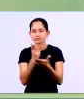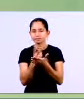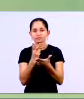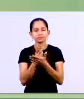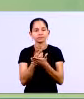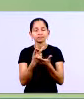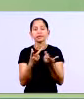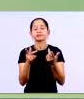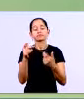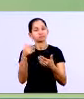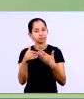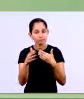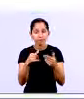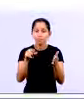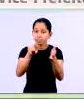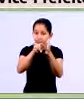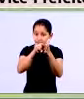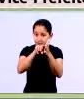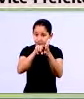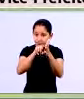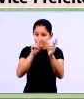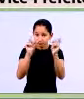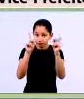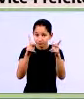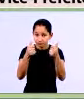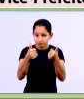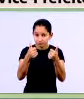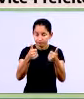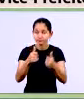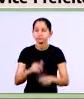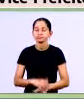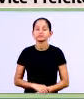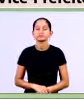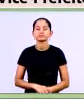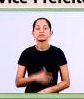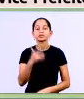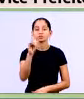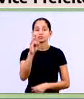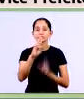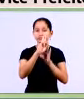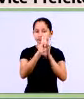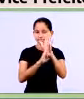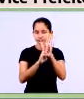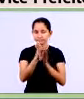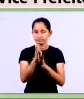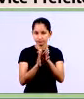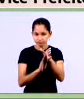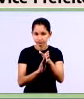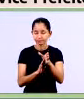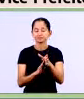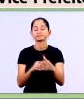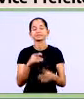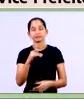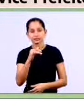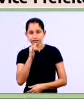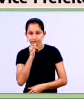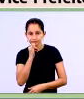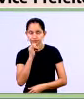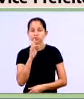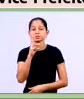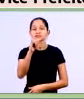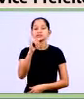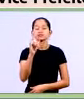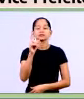separar com o hífen. Com o hífen, certo? Bem, outra regra. Se o prefixo